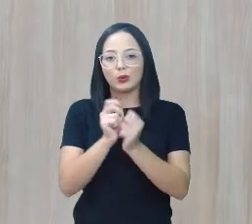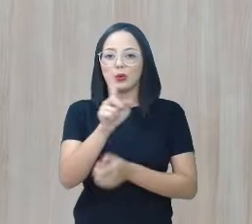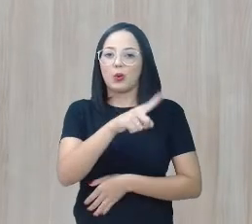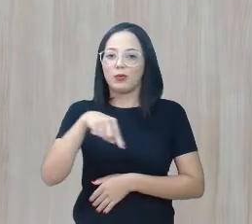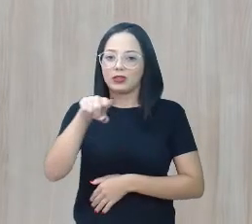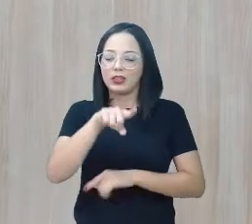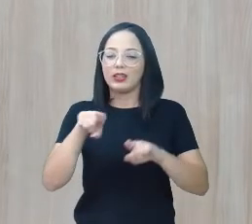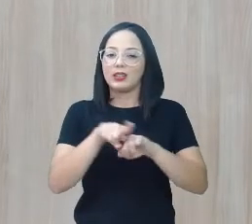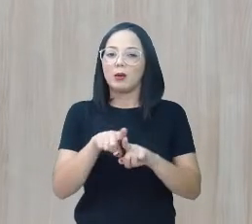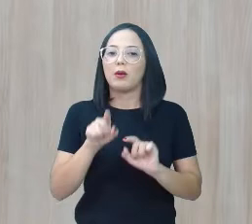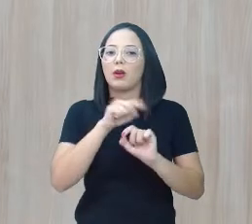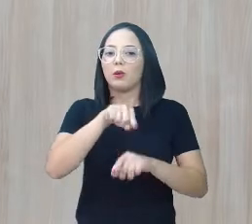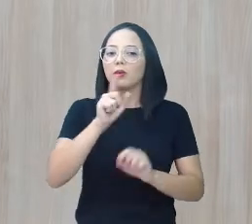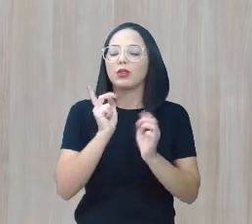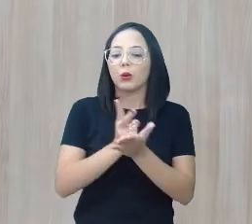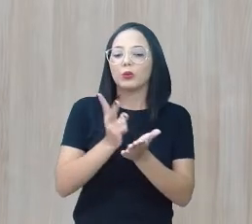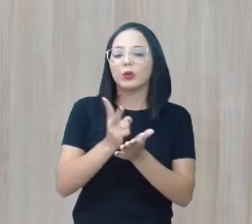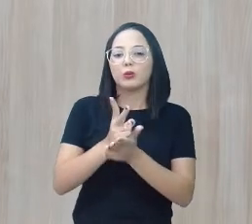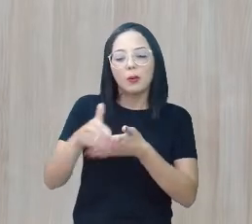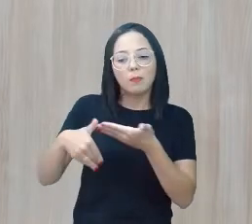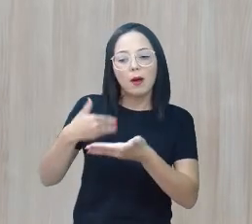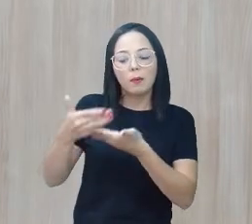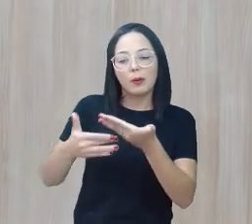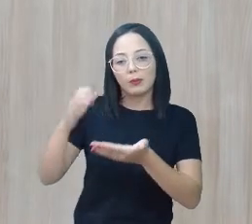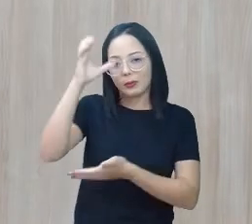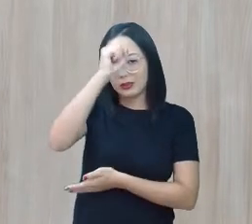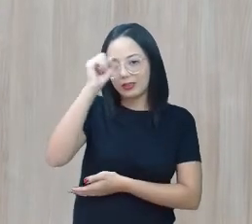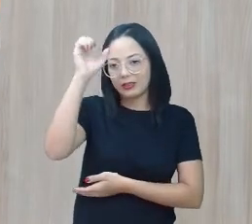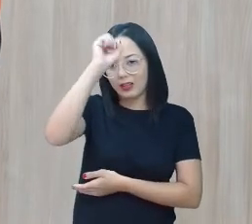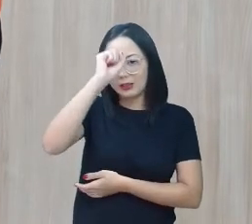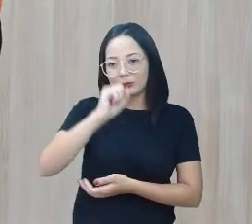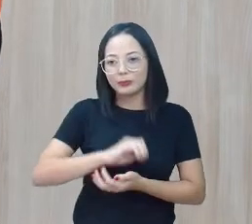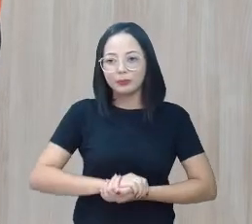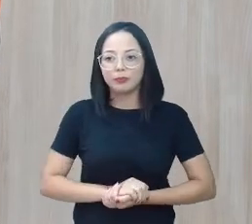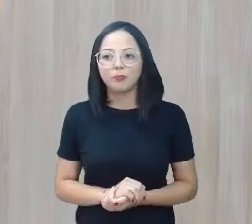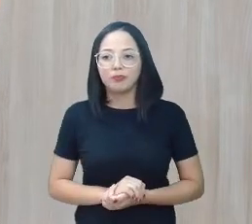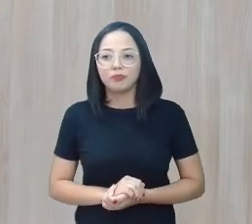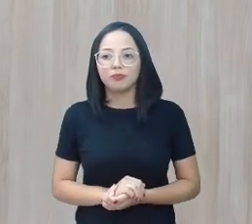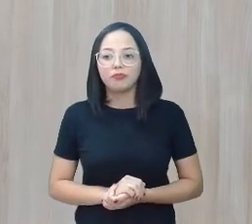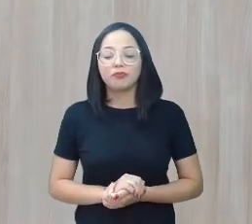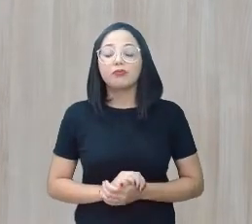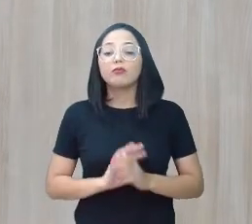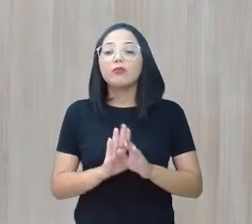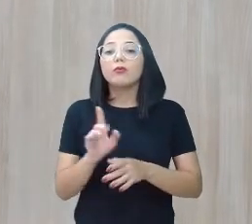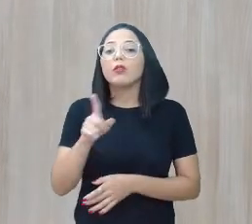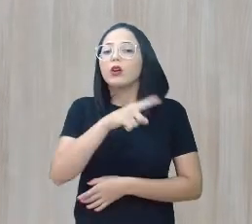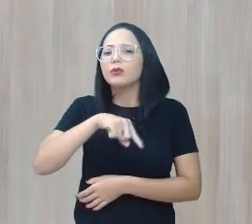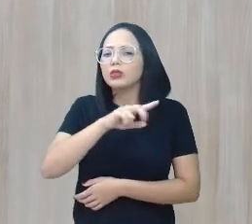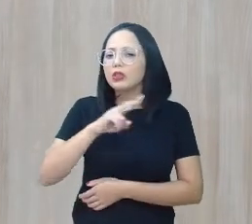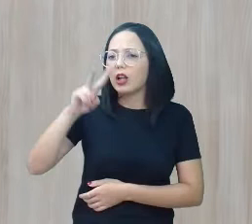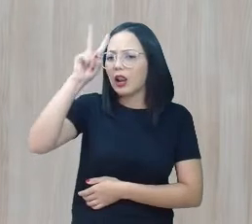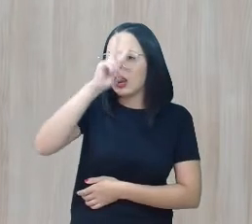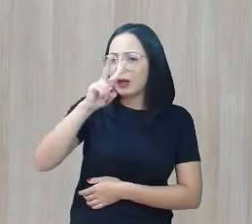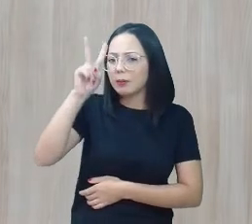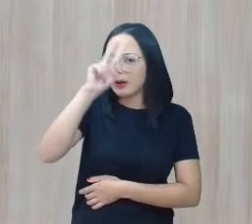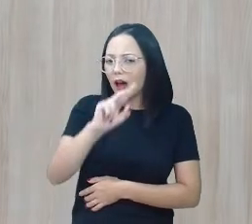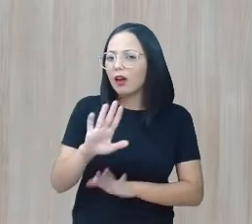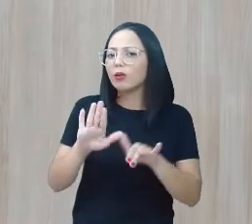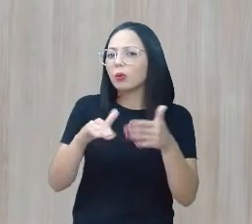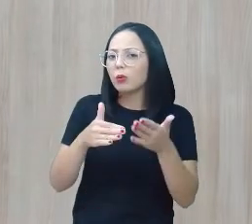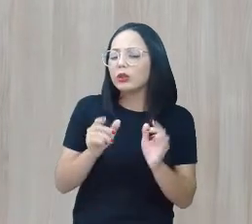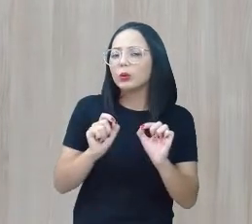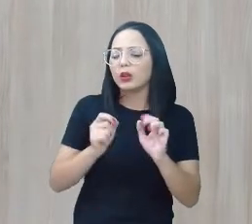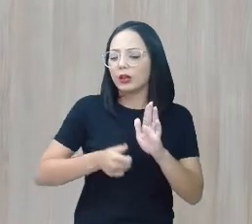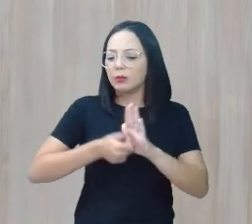para que você continue avançando neste aprendizado. Então, vamos lá, pessoal. Vocês lembraram aí quando no